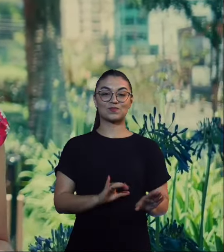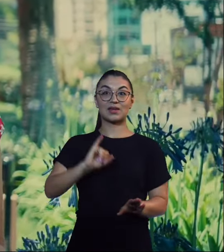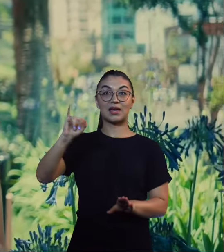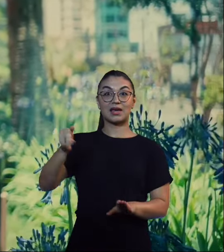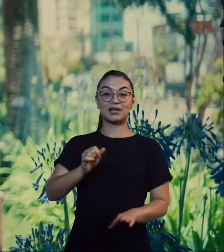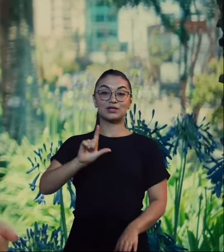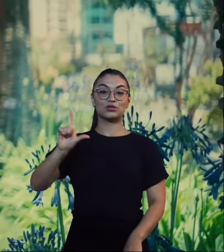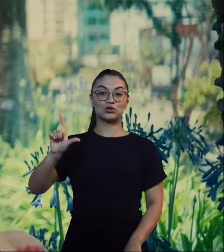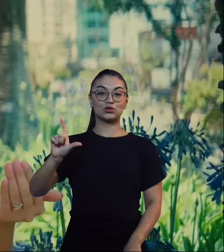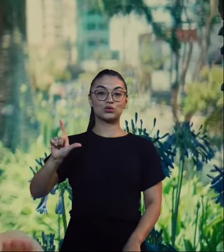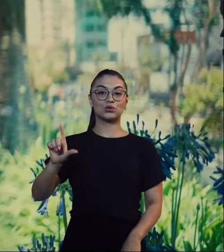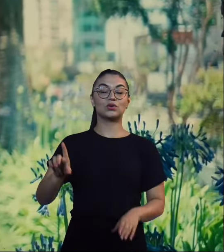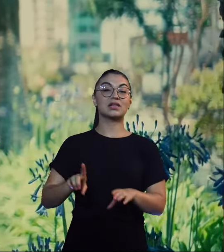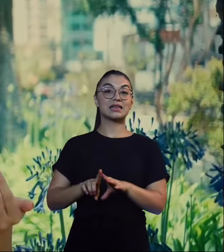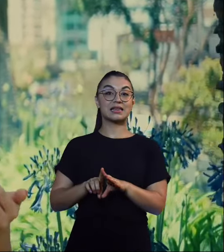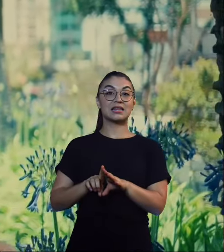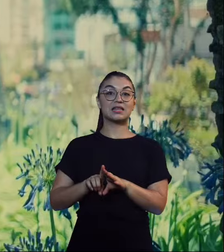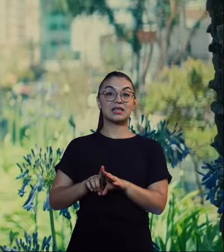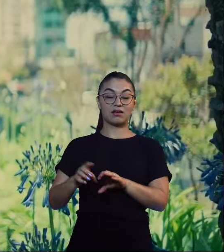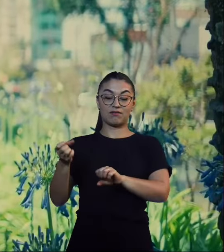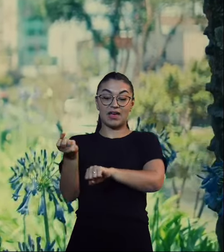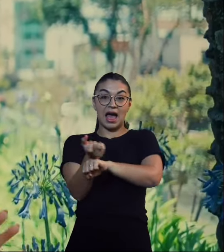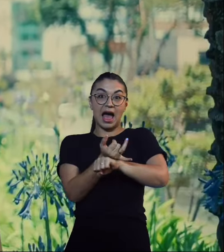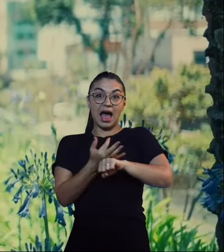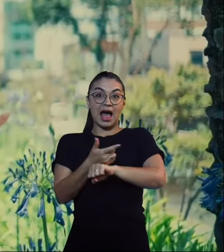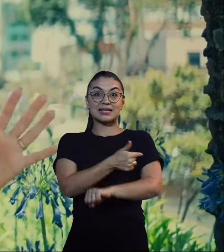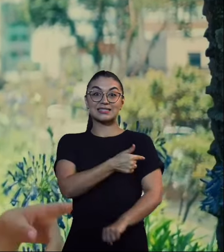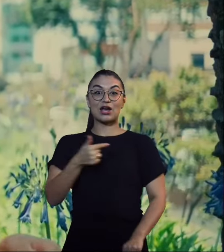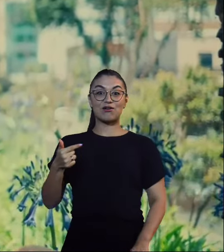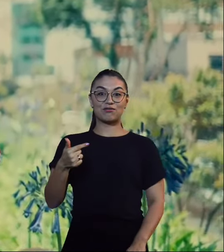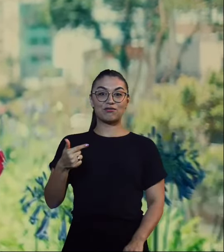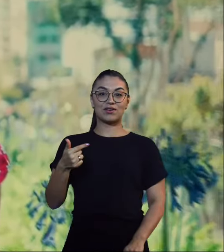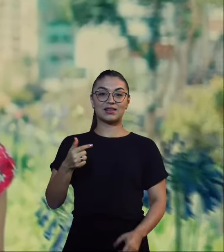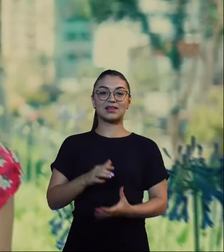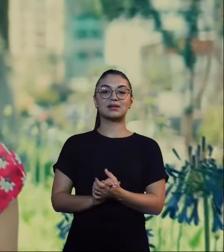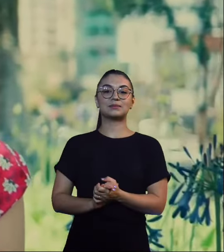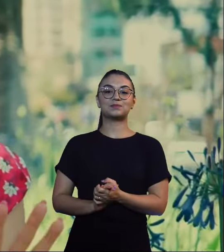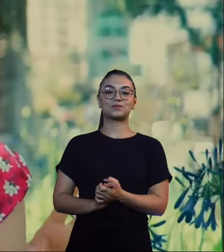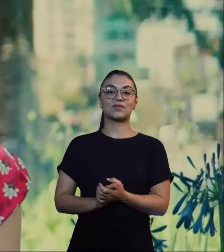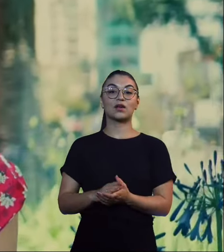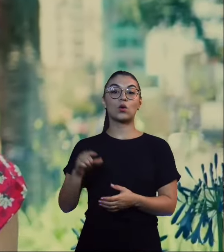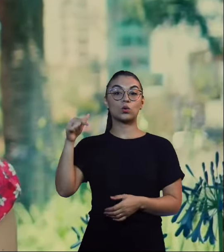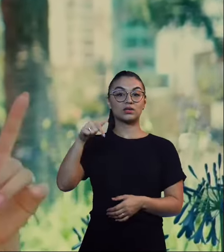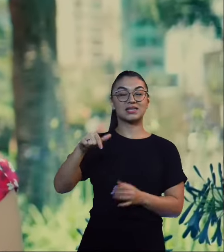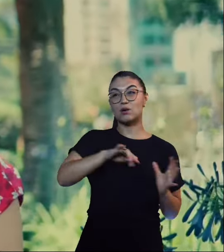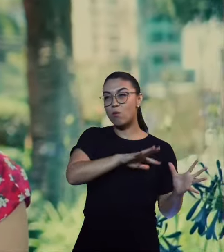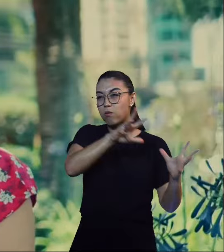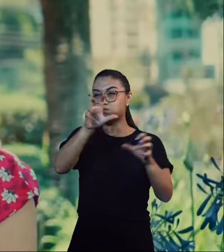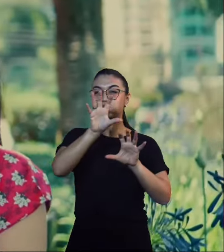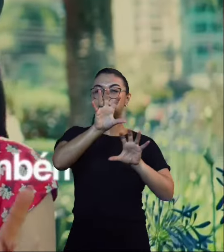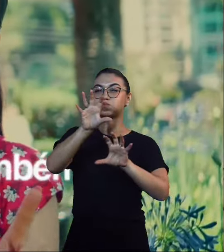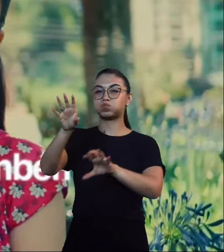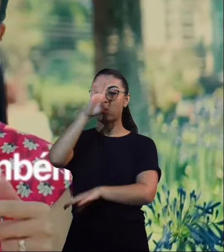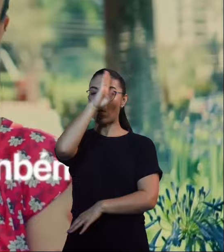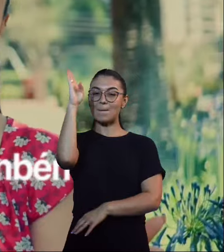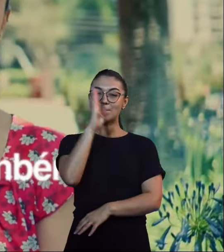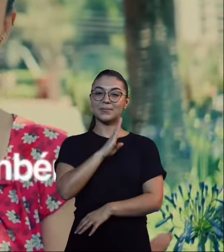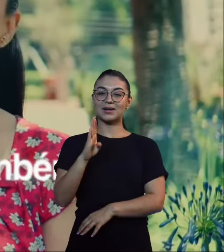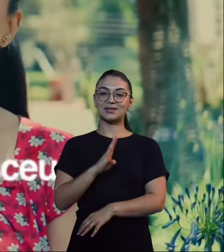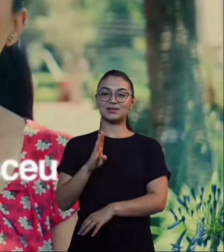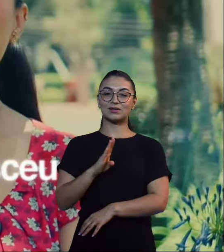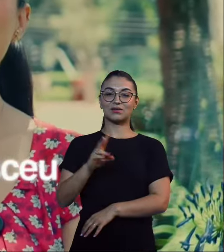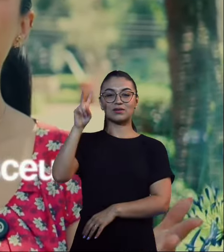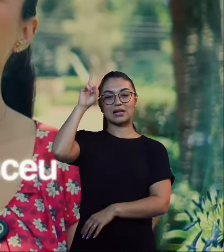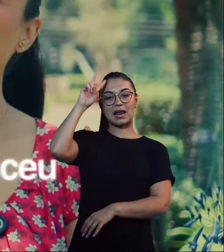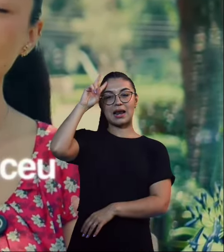mais uma vez a SDA, que é a Semana de Avivamento, que tem alcançado não só Curitiba, mas o Brasil inteiro. E é muito legal a gente pensar e lembrar também